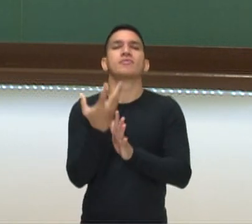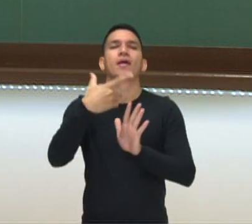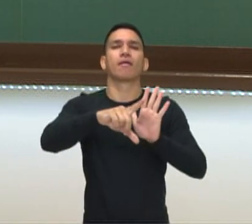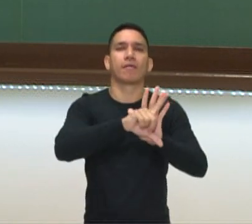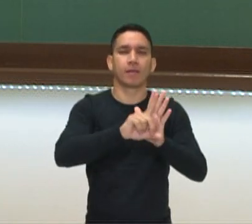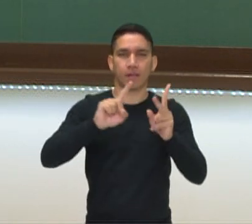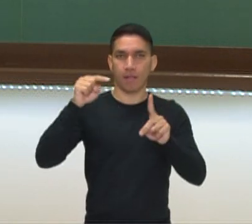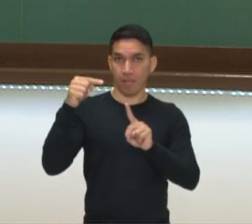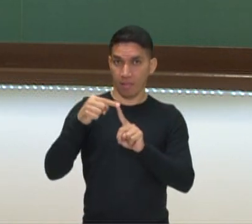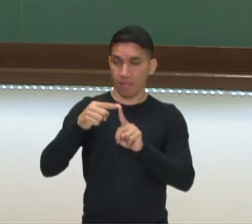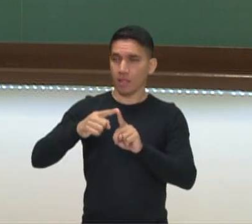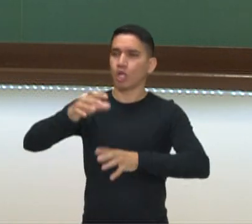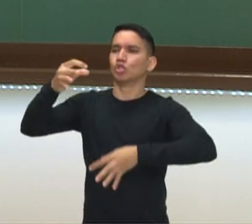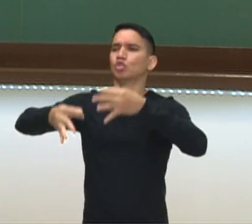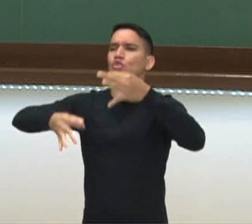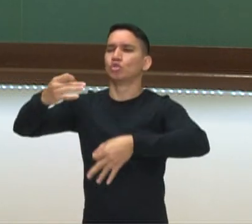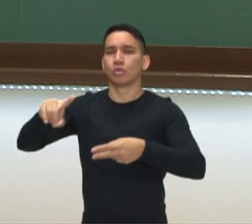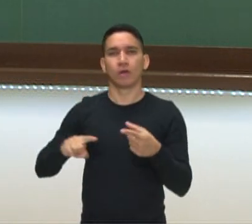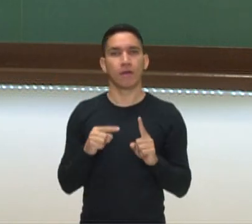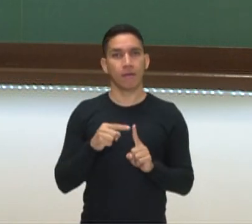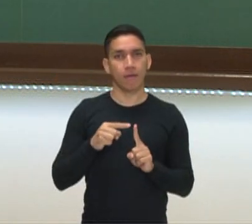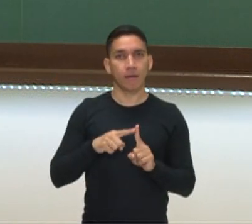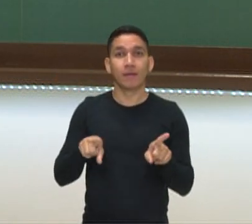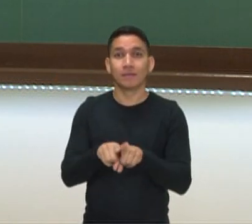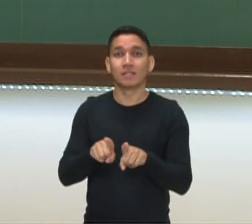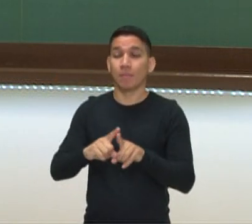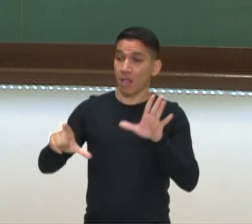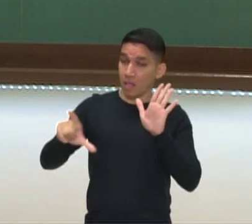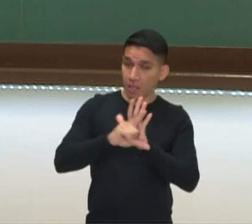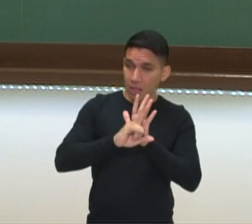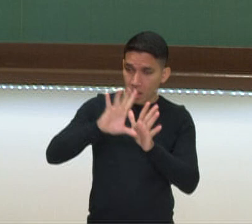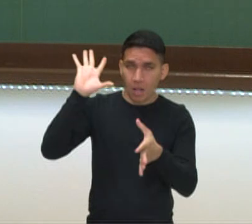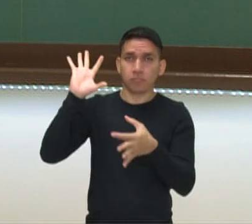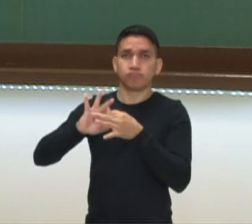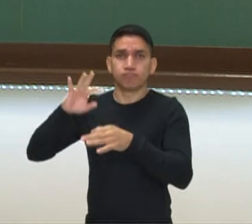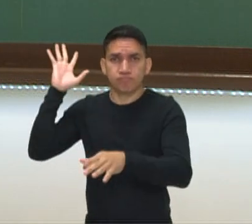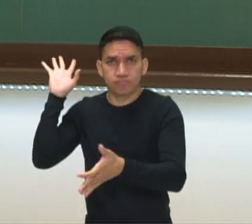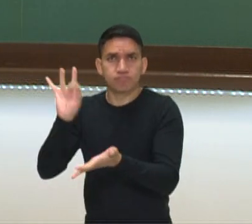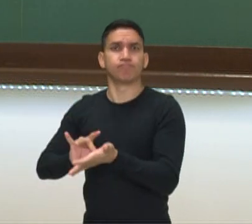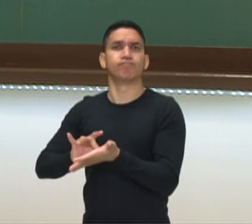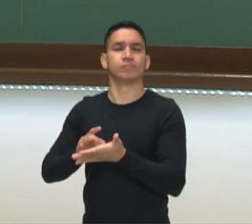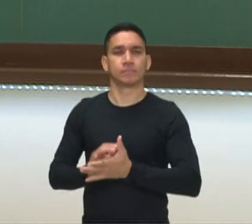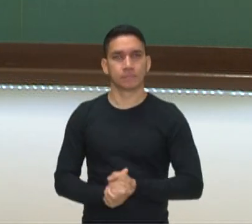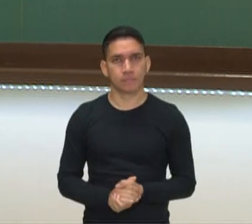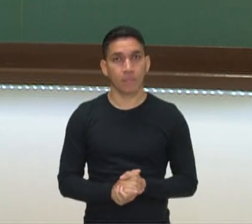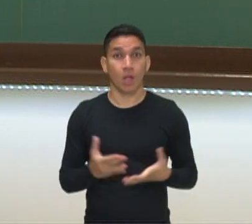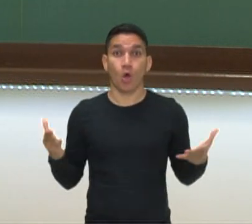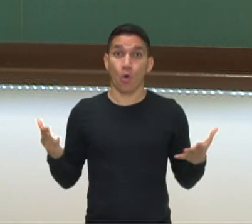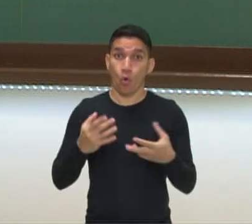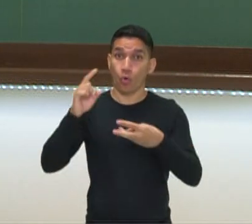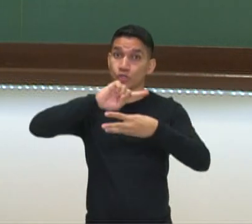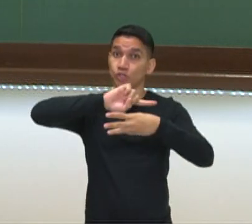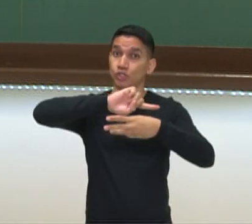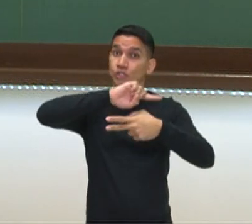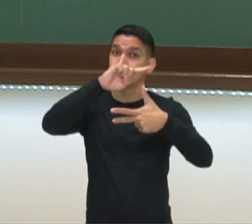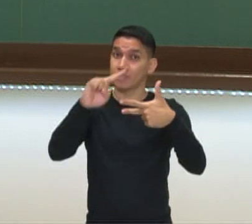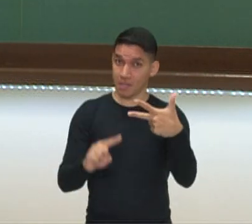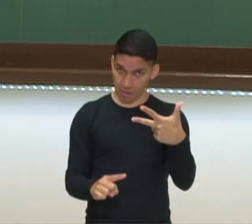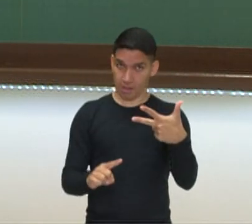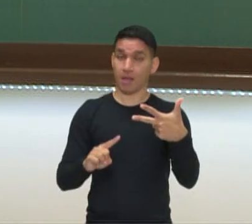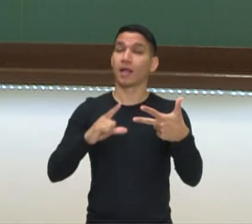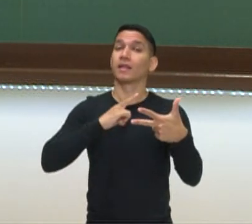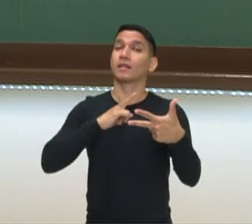ele julga e ele coloca essa lei em prática. Hoje, né, nós temos os três poderes dentro